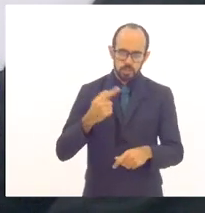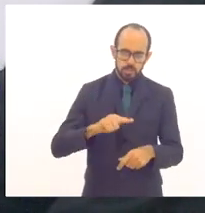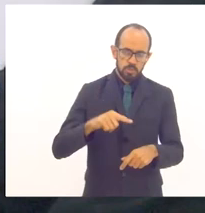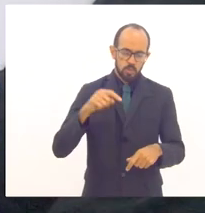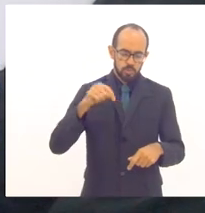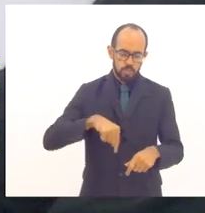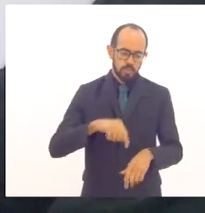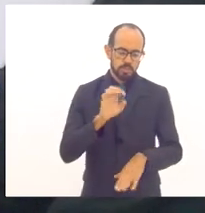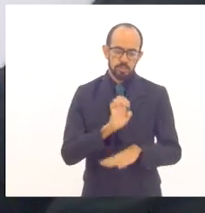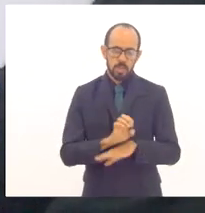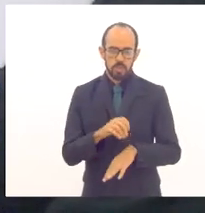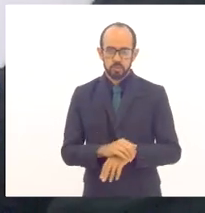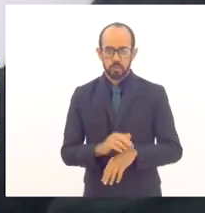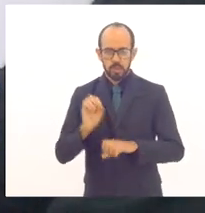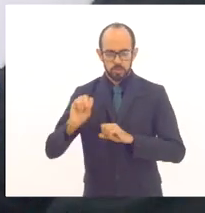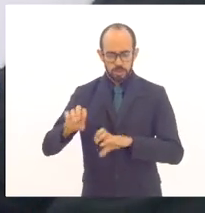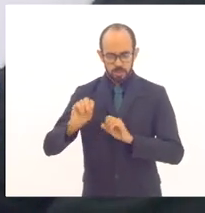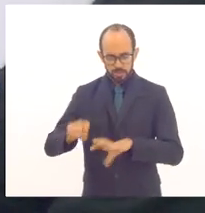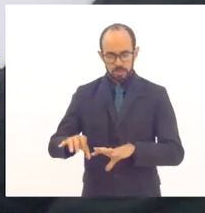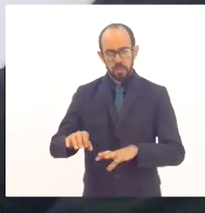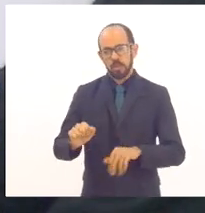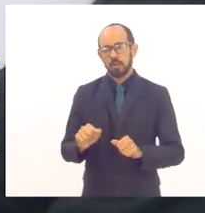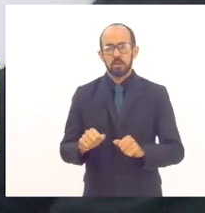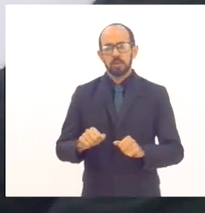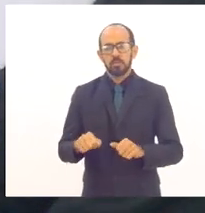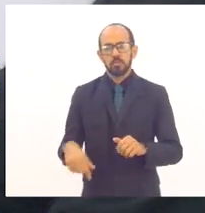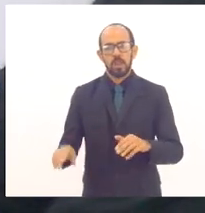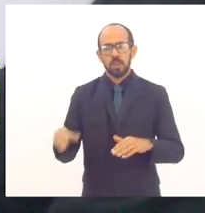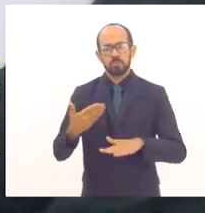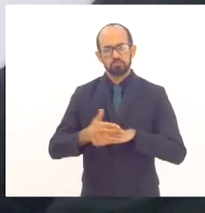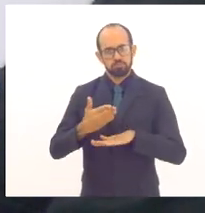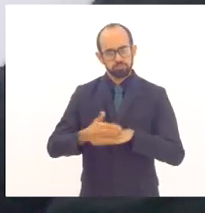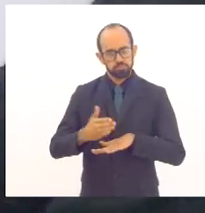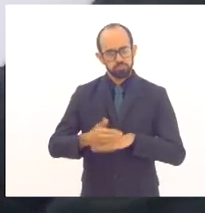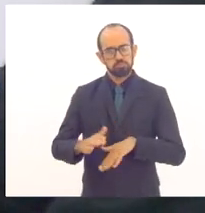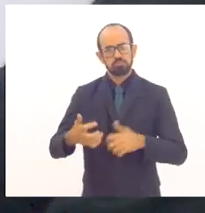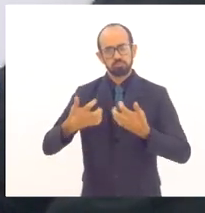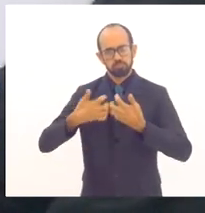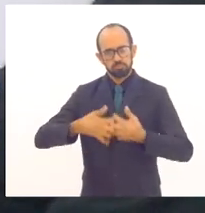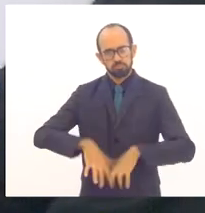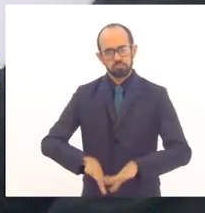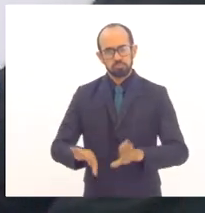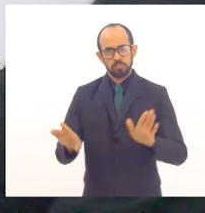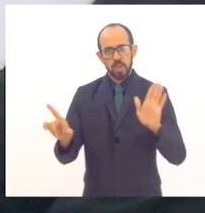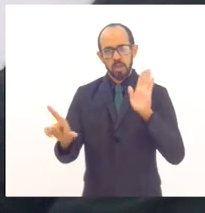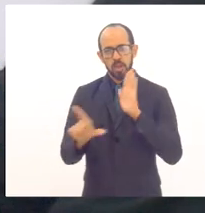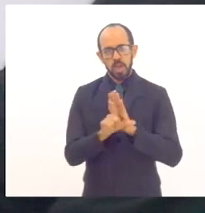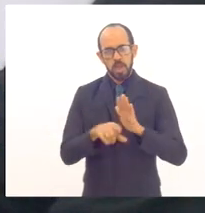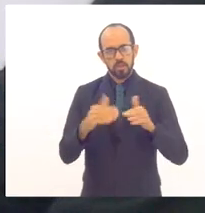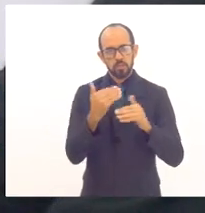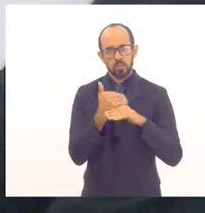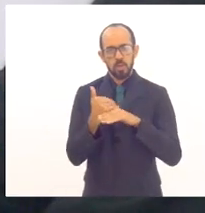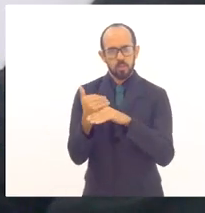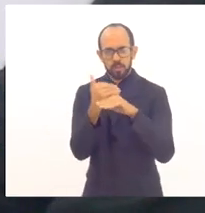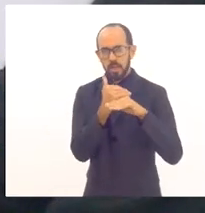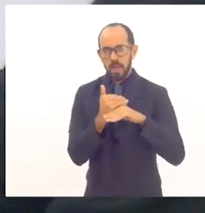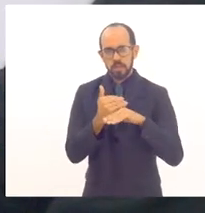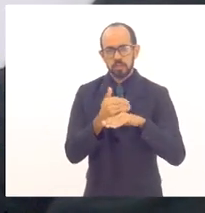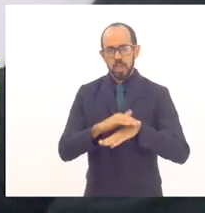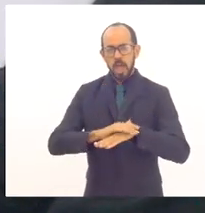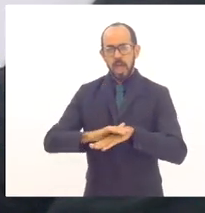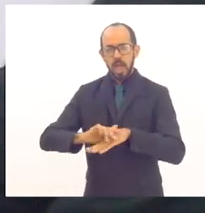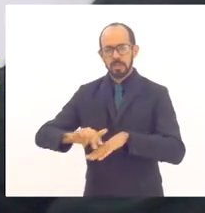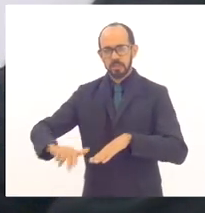deste Estado, da educação, pela implementação da lei, pela implementação do Estatuto da Igualdade Racial, da cultura,